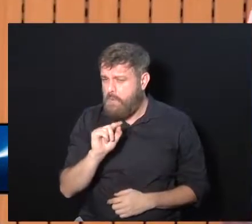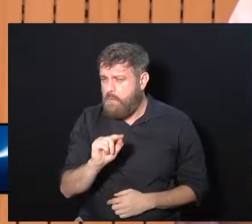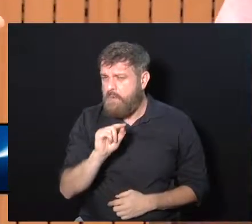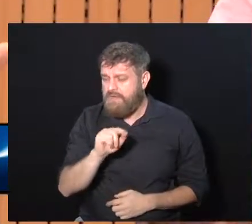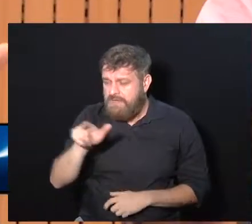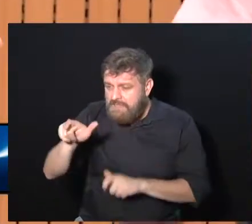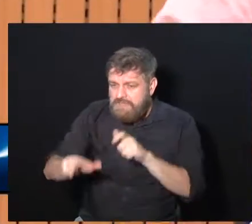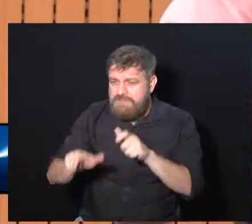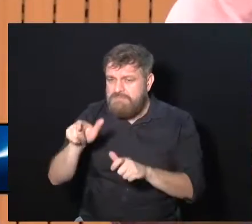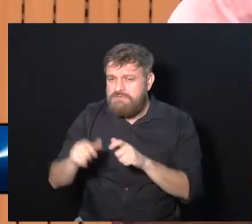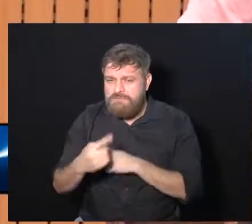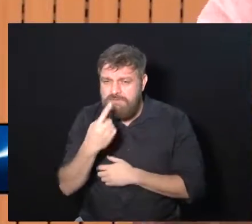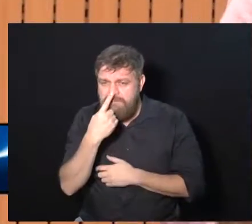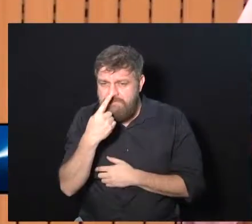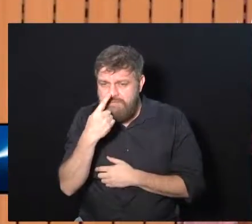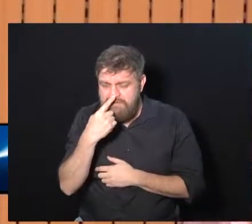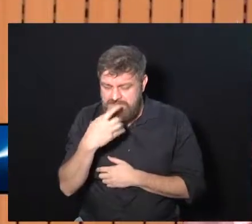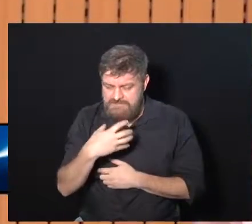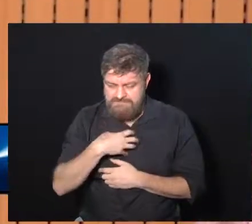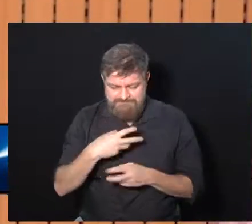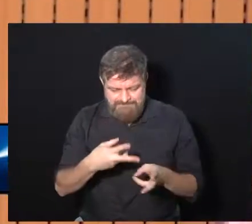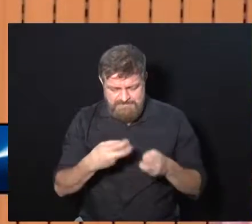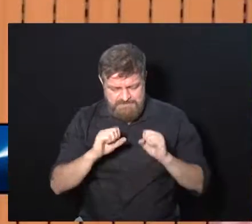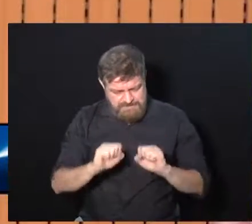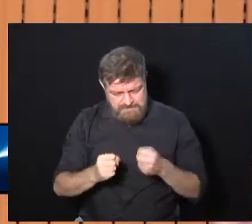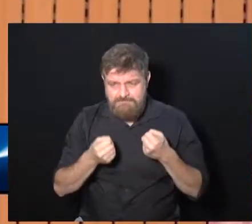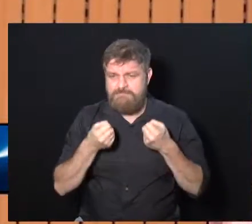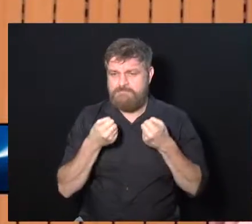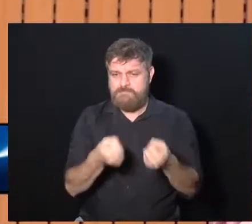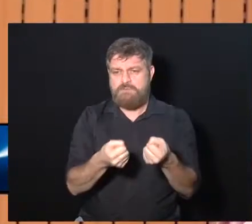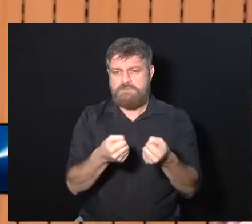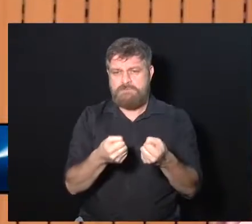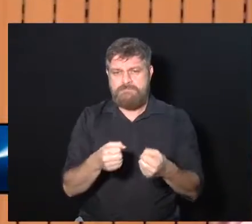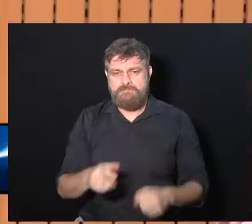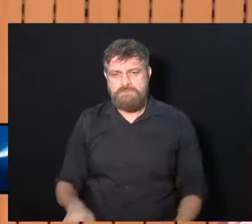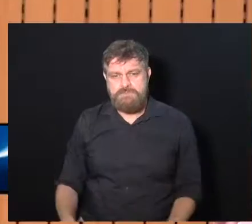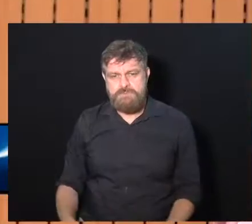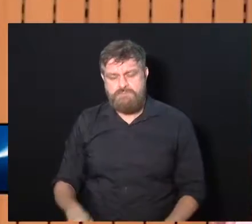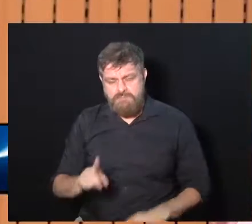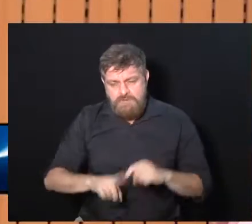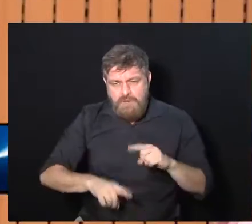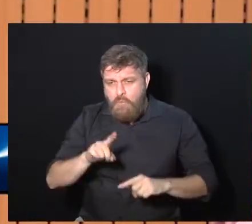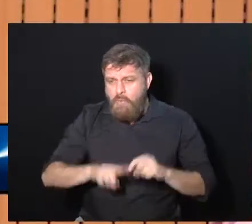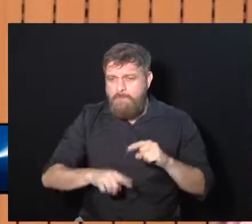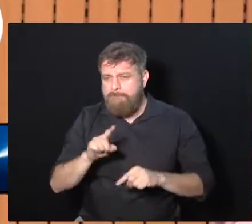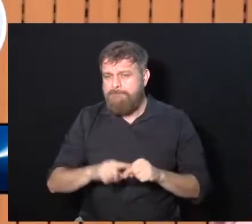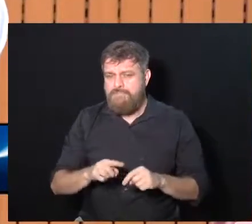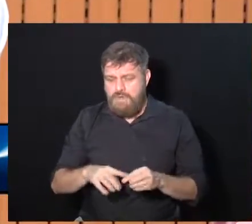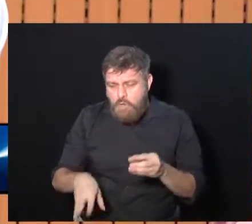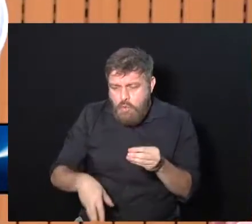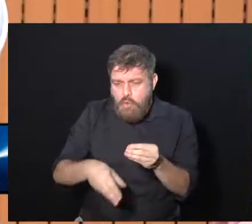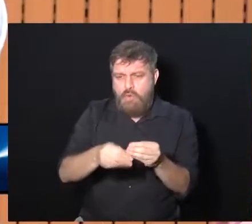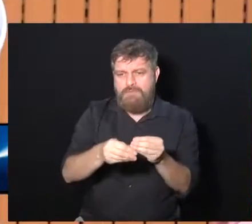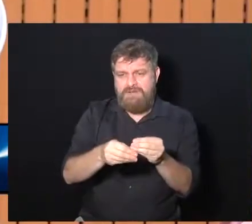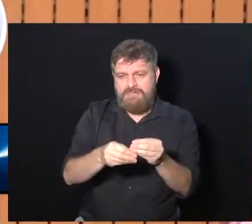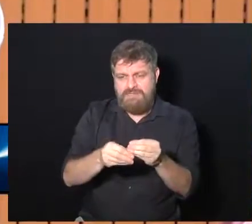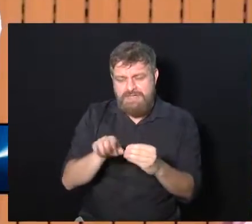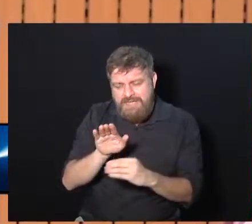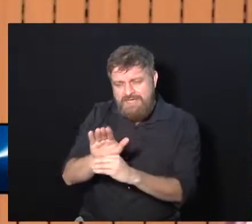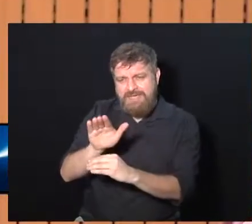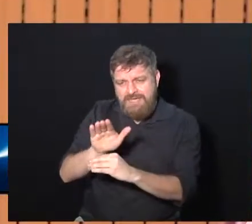se fortalecido, né, como um elemento complementar,